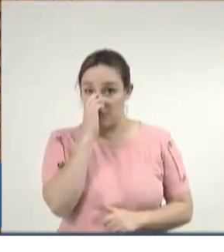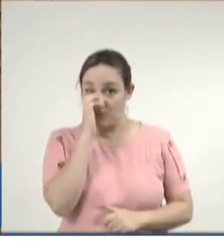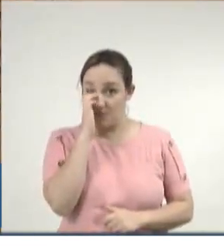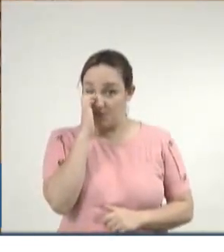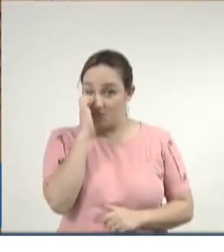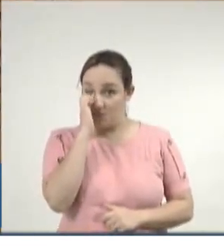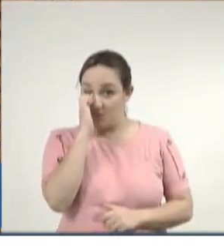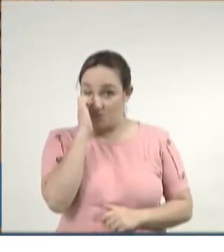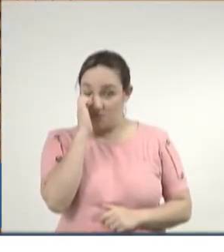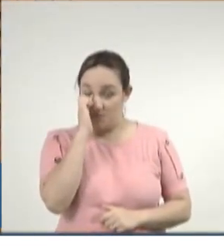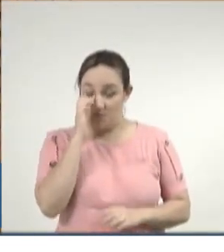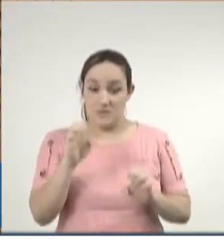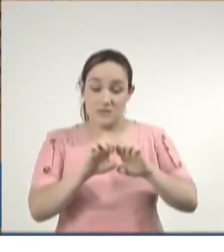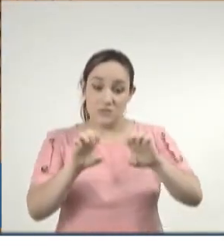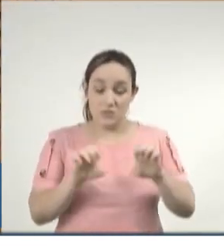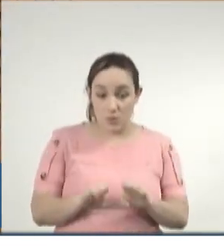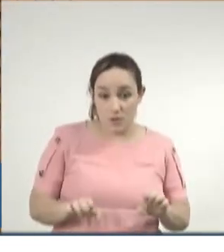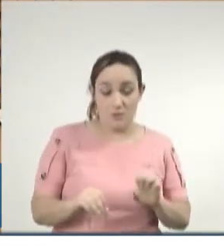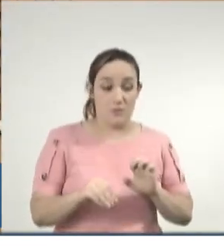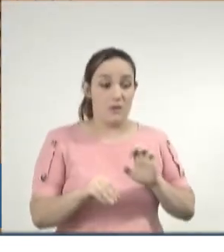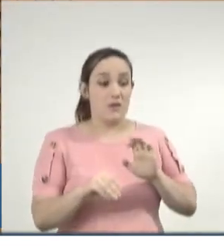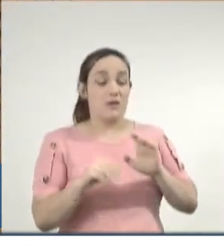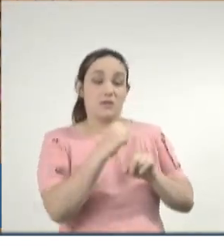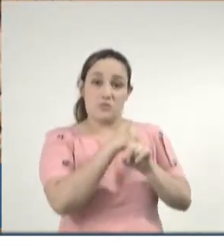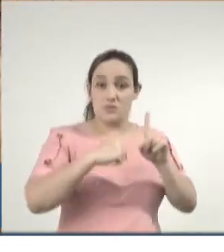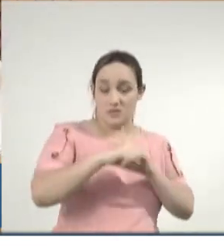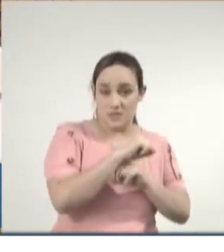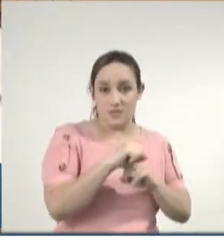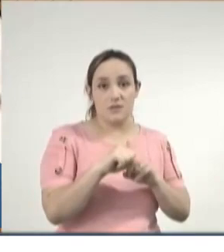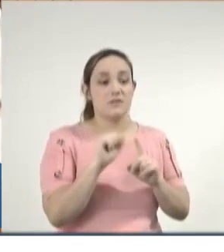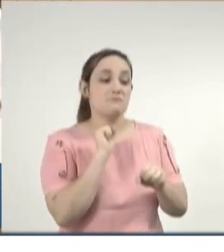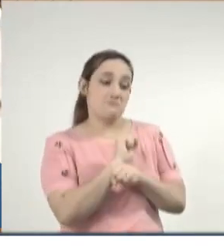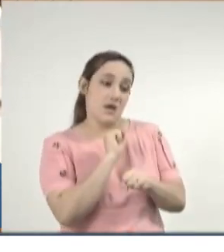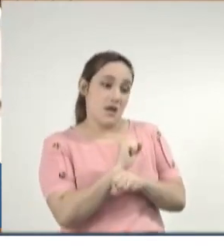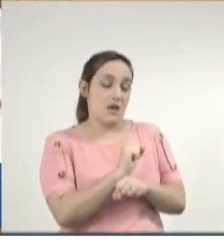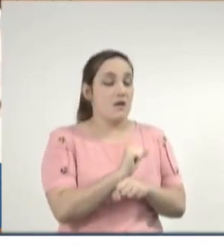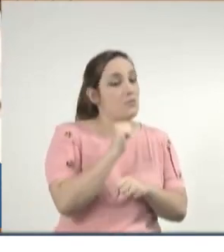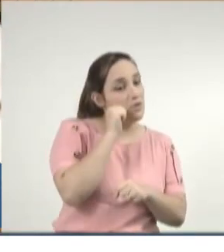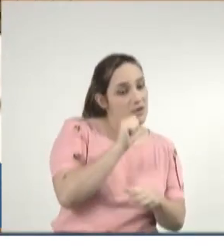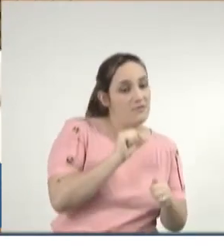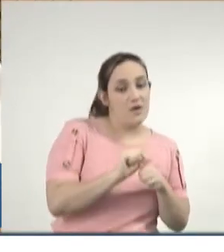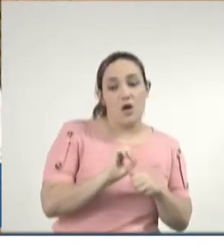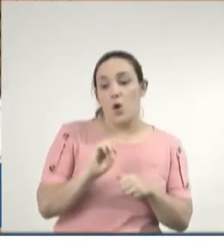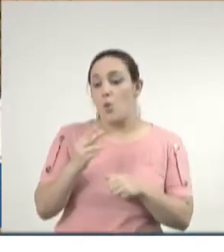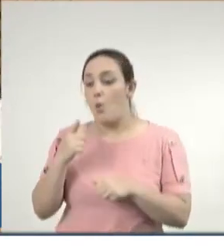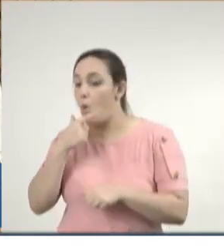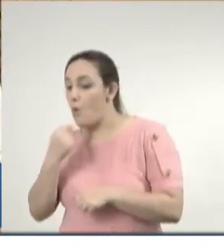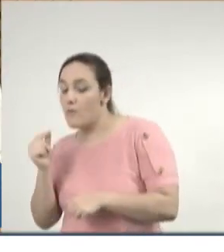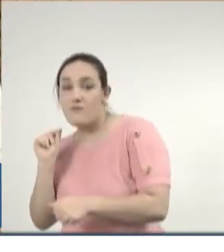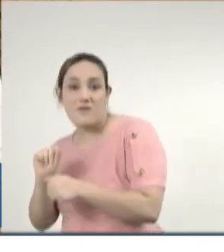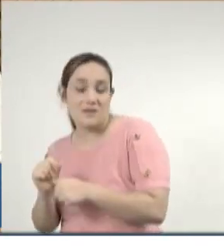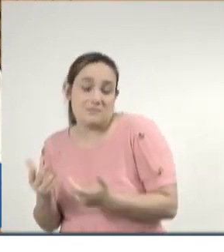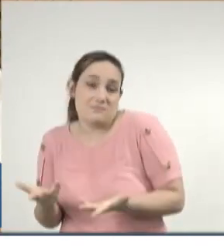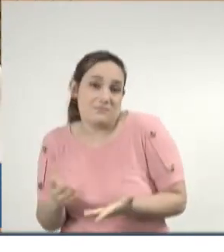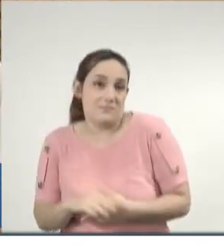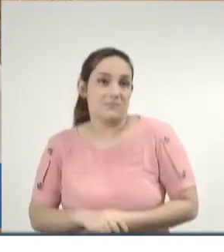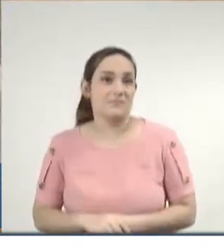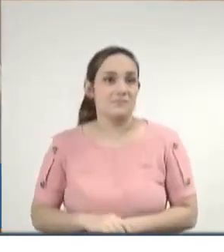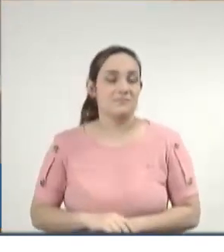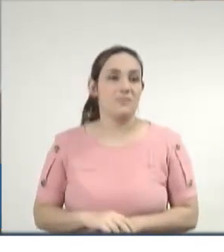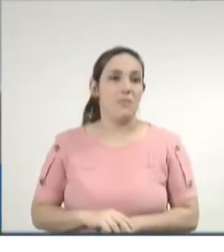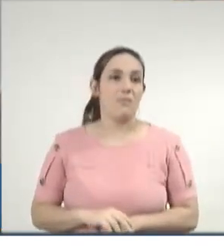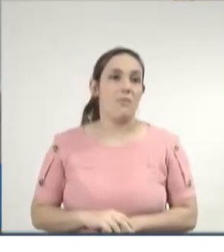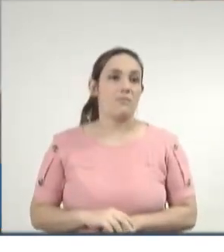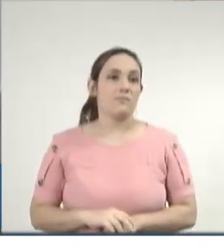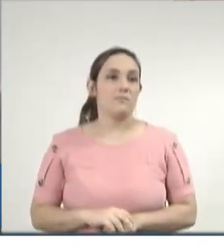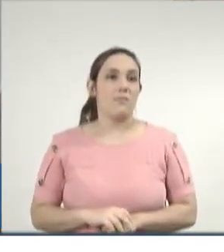social do que se espera do gênero feminino e do que se espera do gênero masculino. Exatamente. Né? E eu costumo